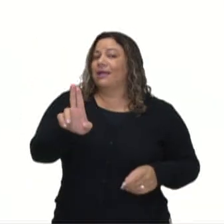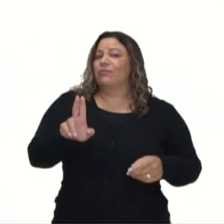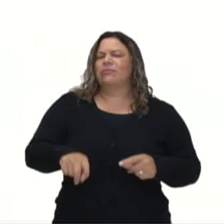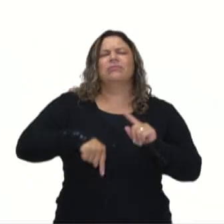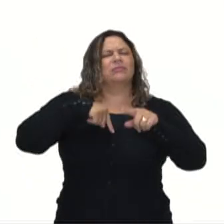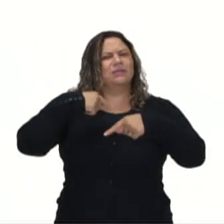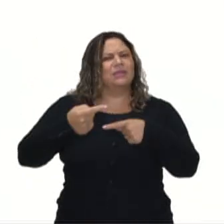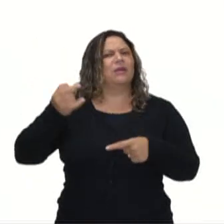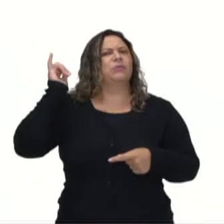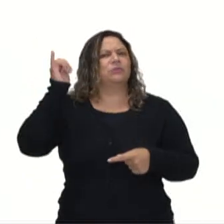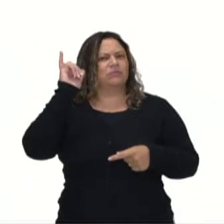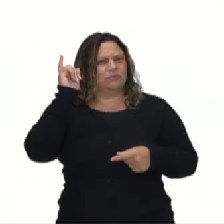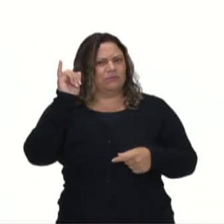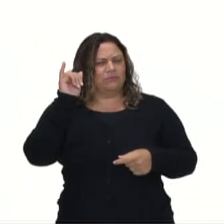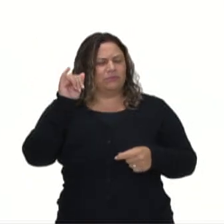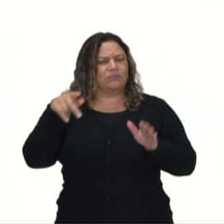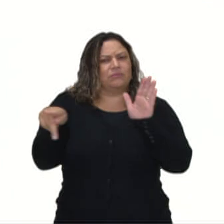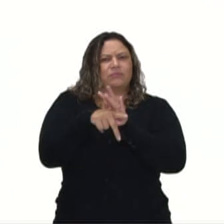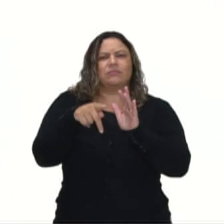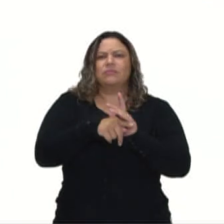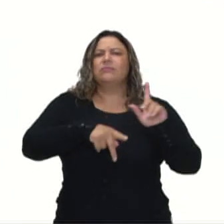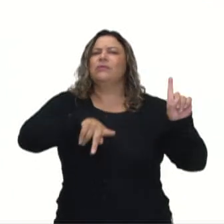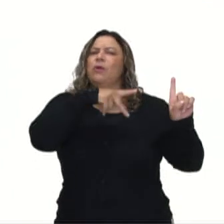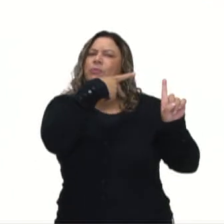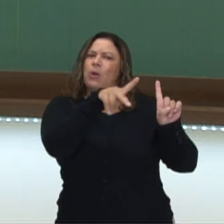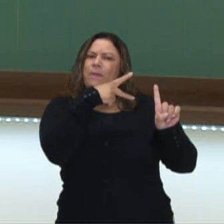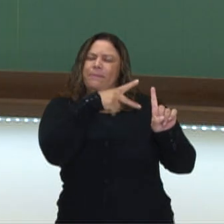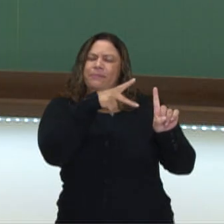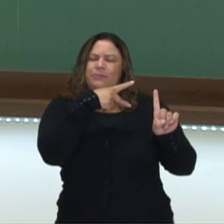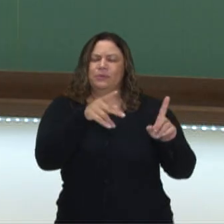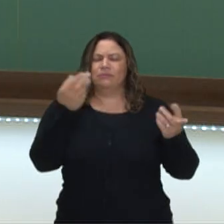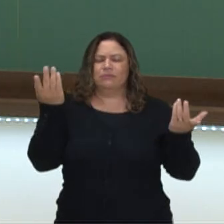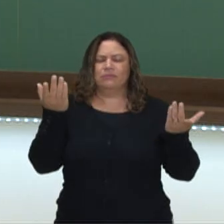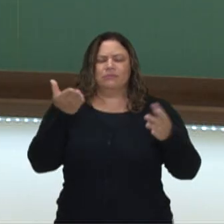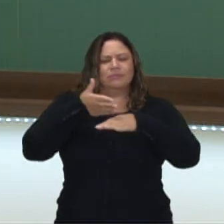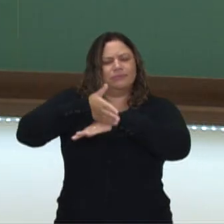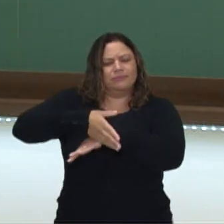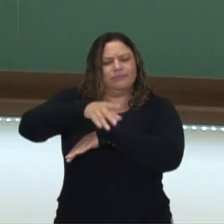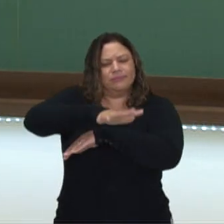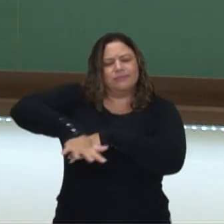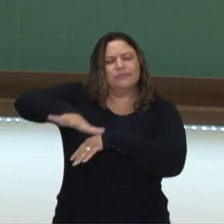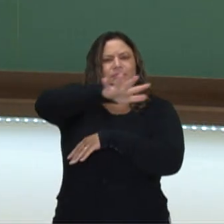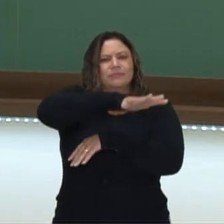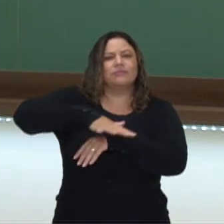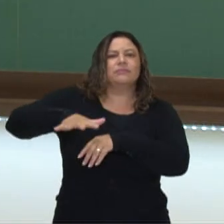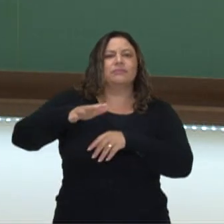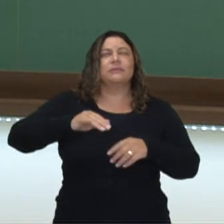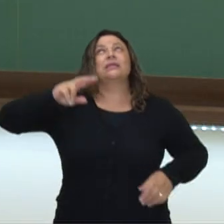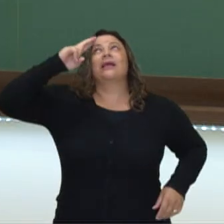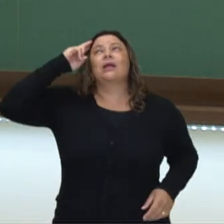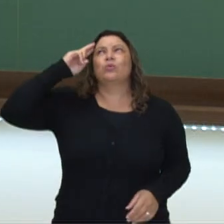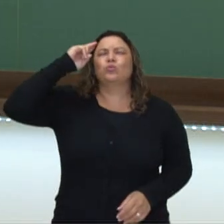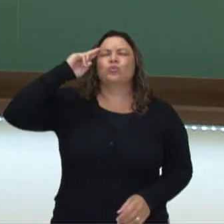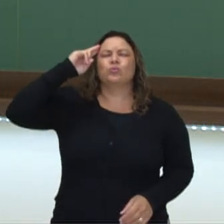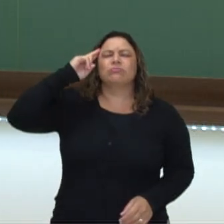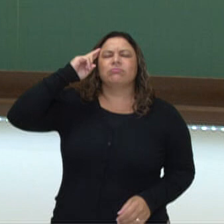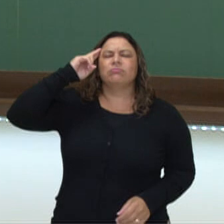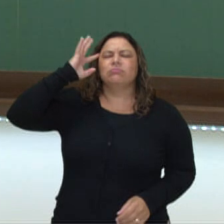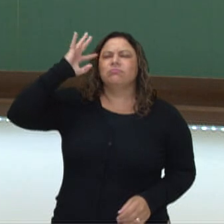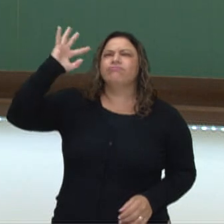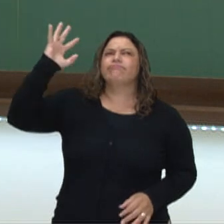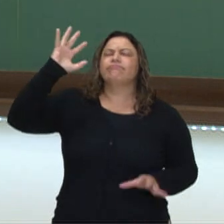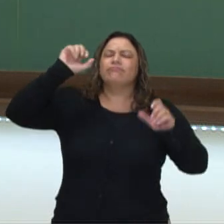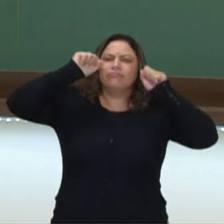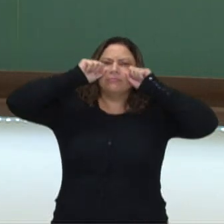narrador personagem, pois participa das ações, dos fatos, né? Atentem que ele estava sonhando e acordou, e é isso que a